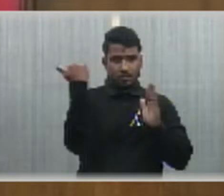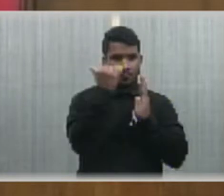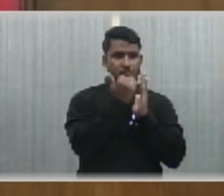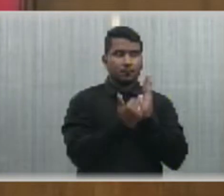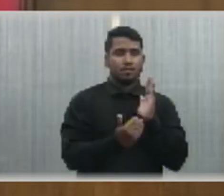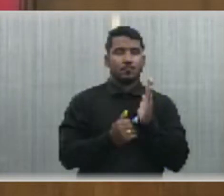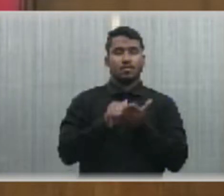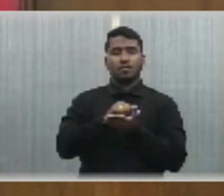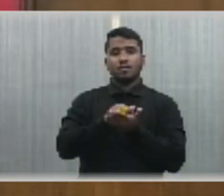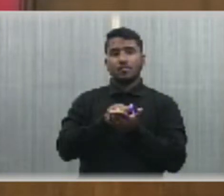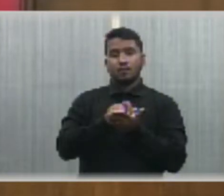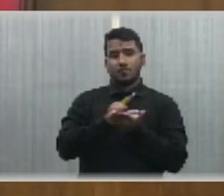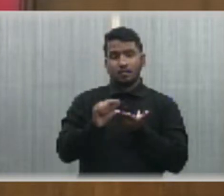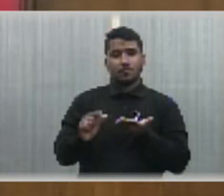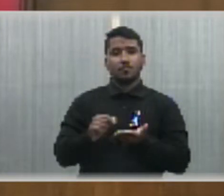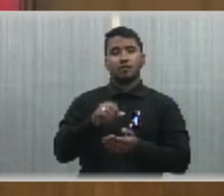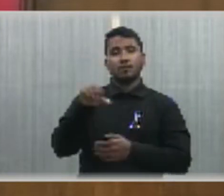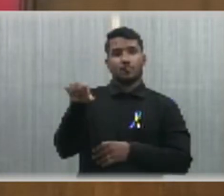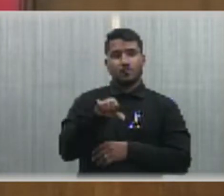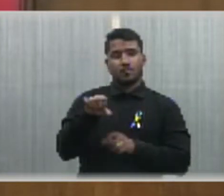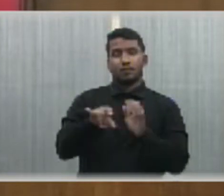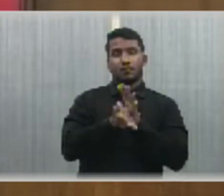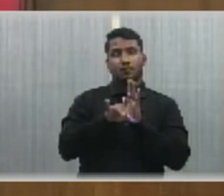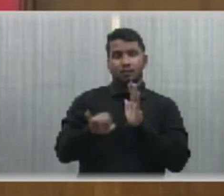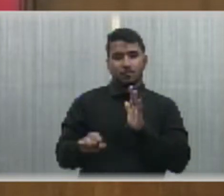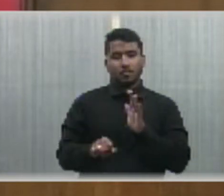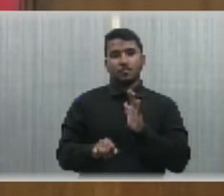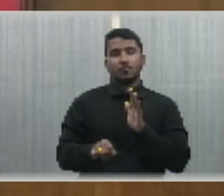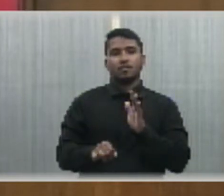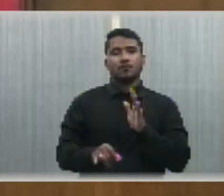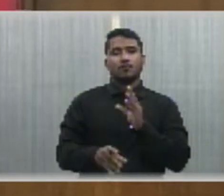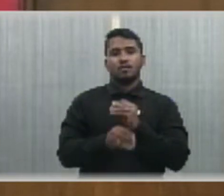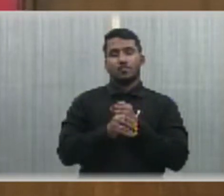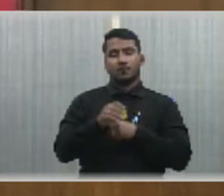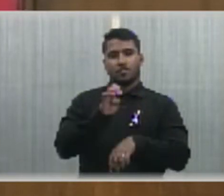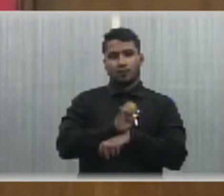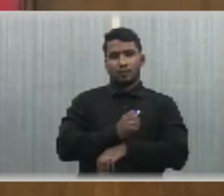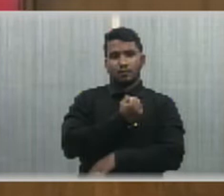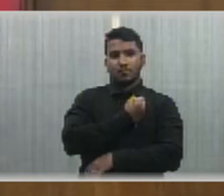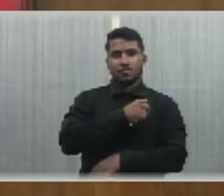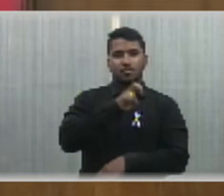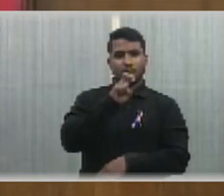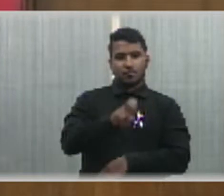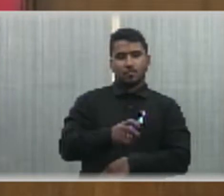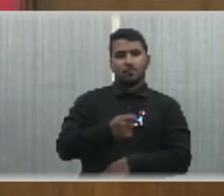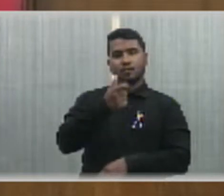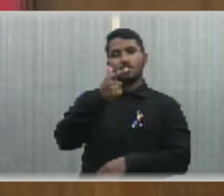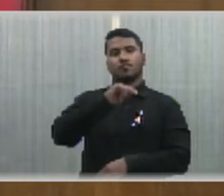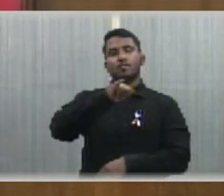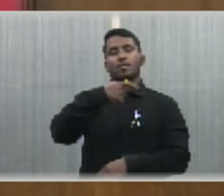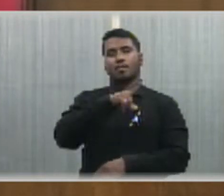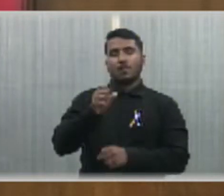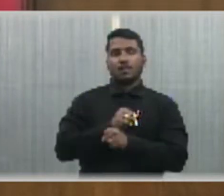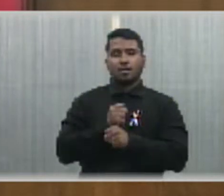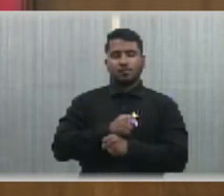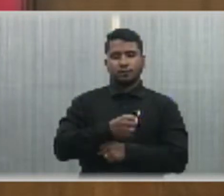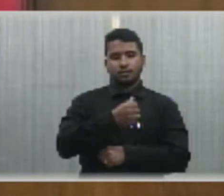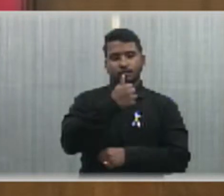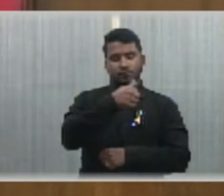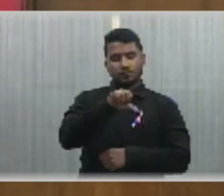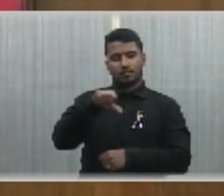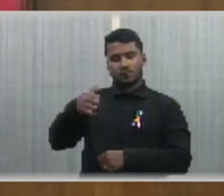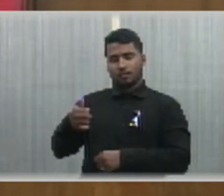ao artigo 9º da Lei Complementar Estadual número 5 de 12 de julho de 91,